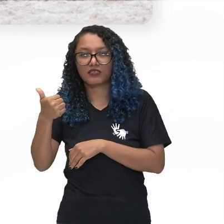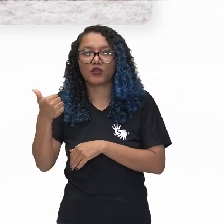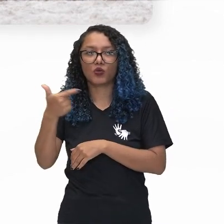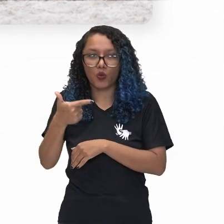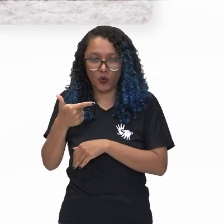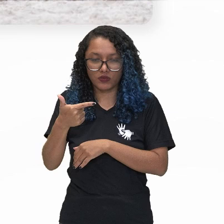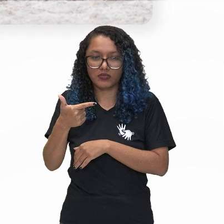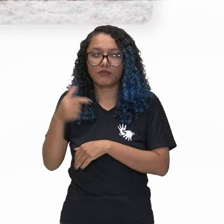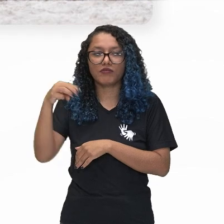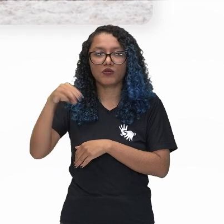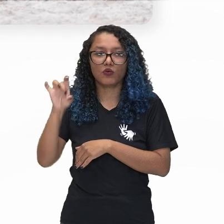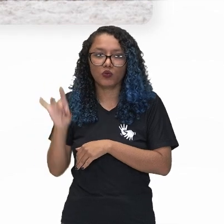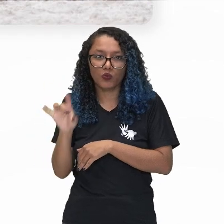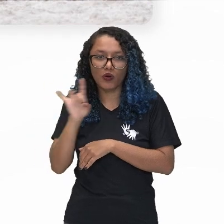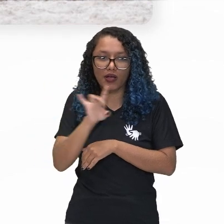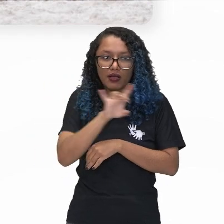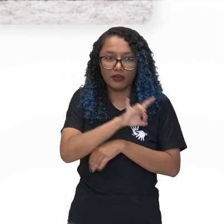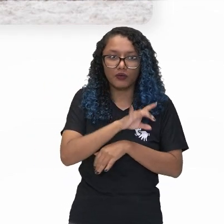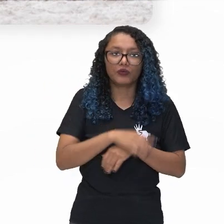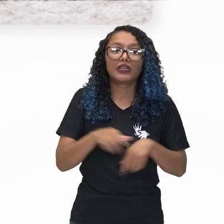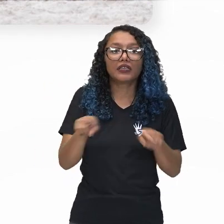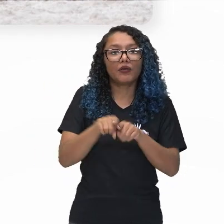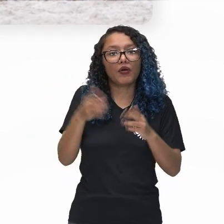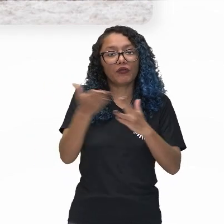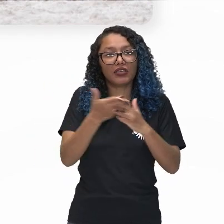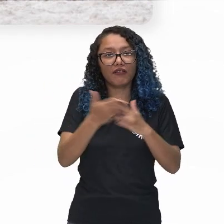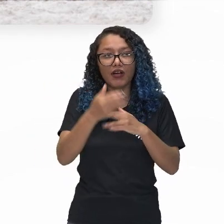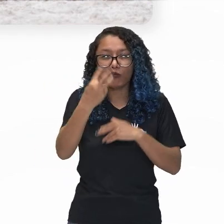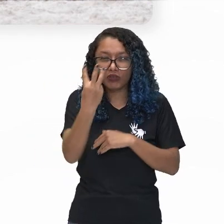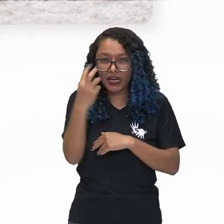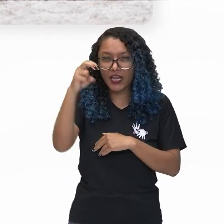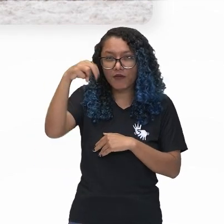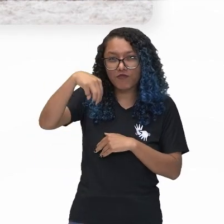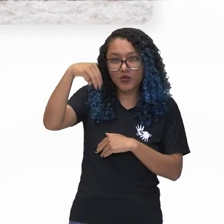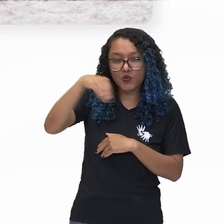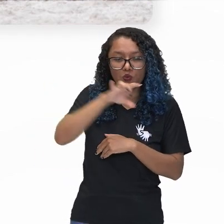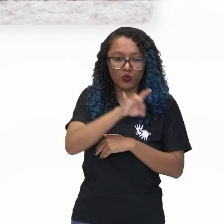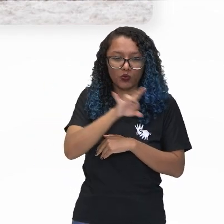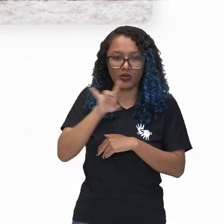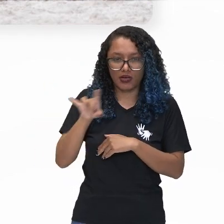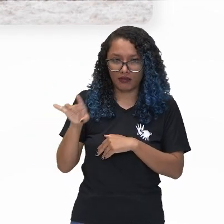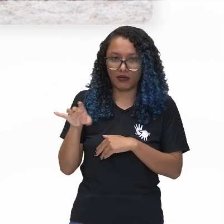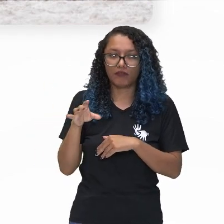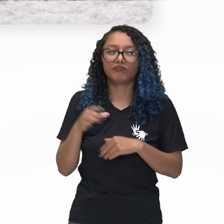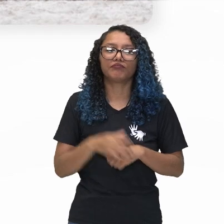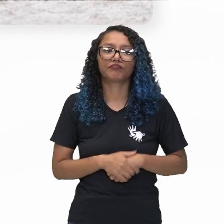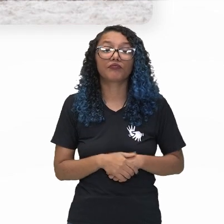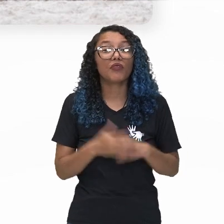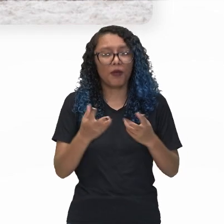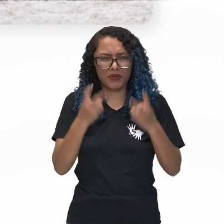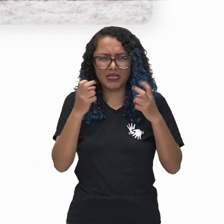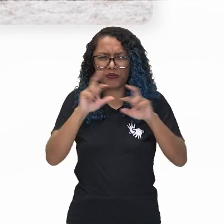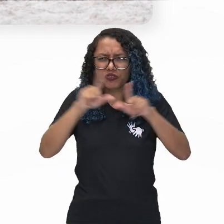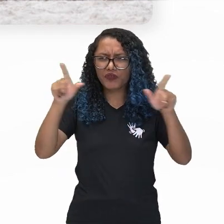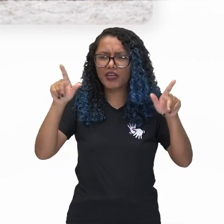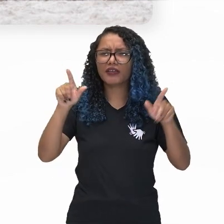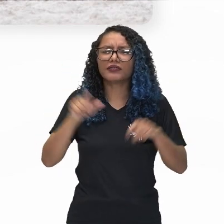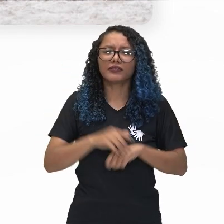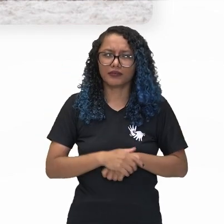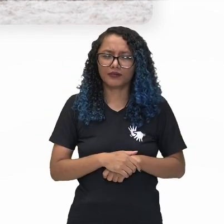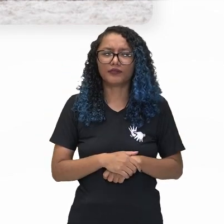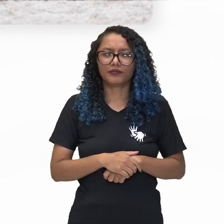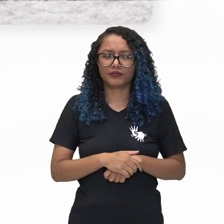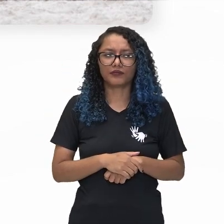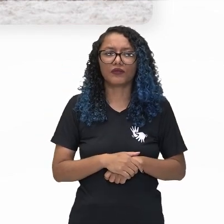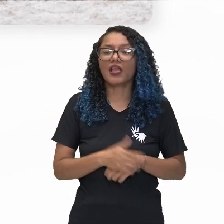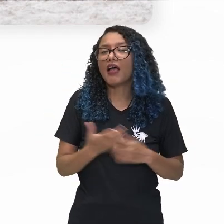um intervalo de 3 minutos entre cada período. Olha só aí já uma diferença, né? Não só relacionado à